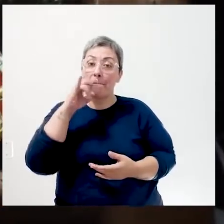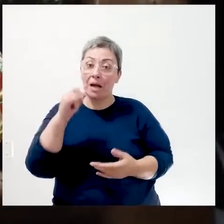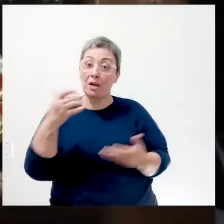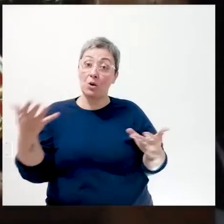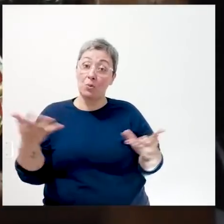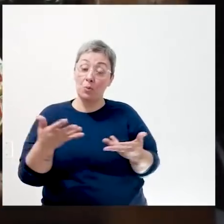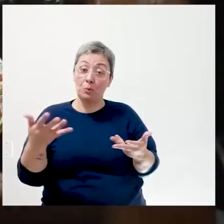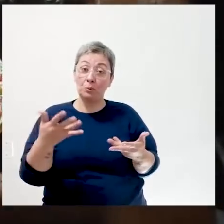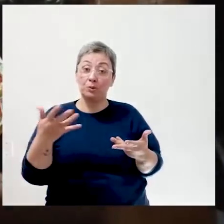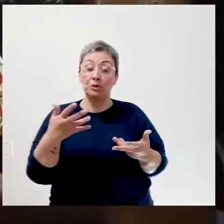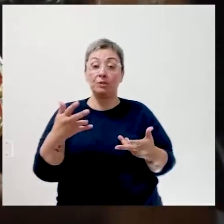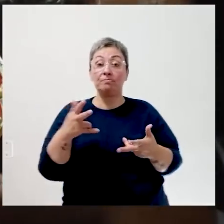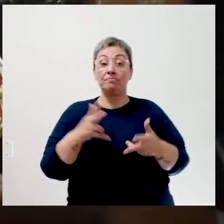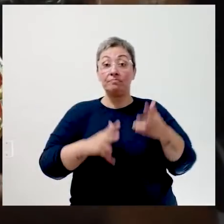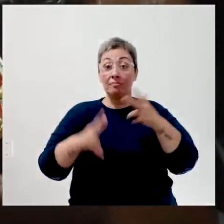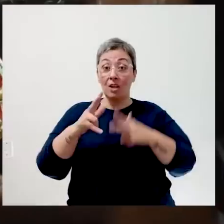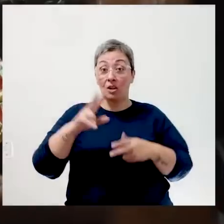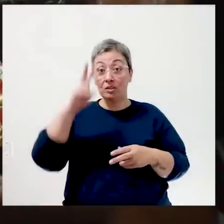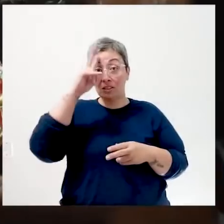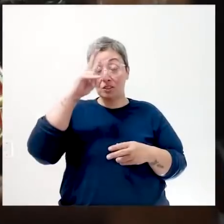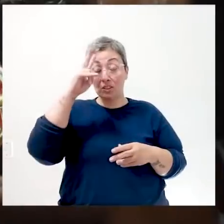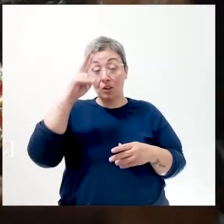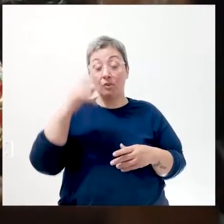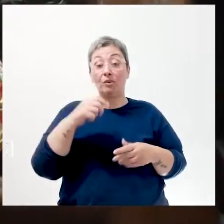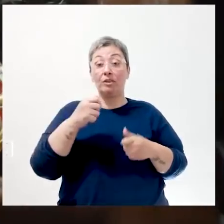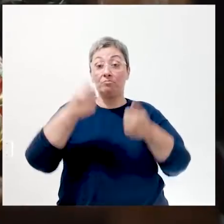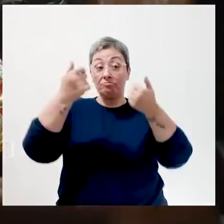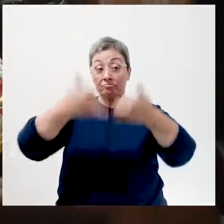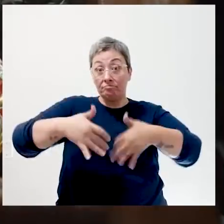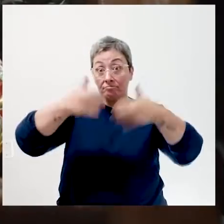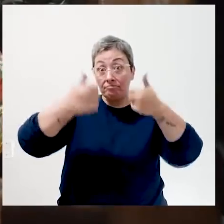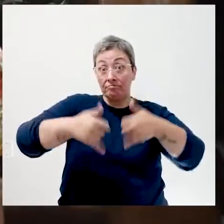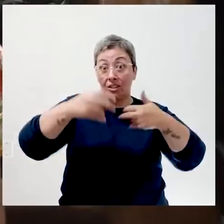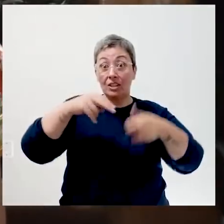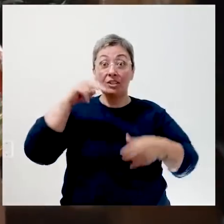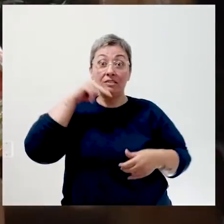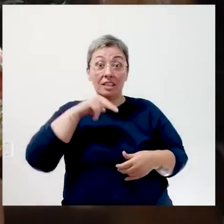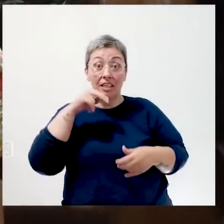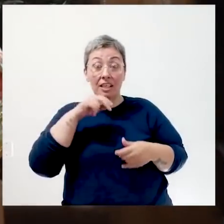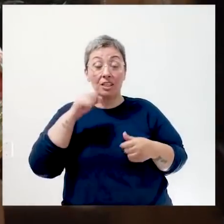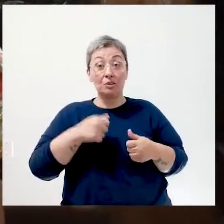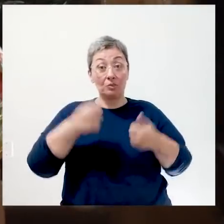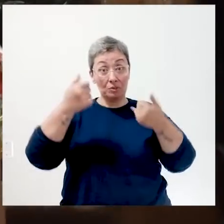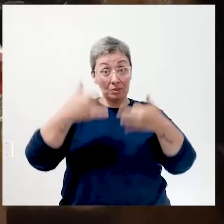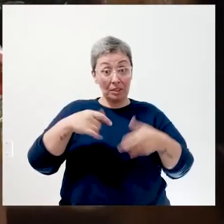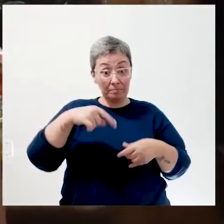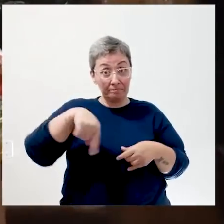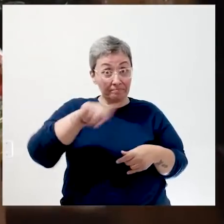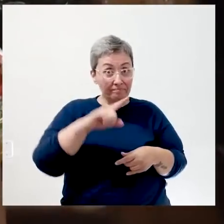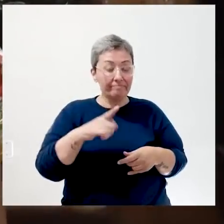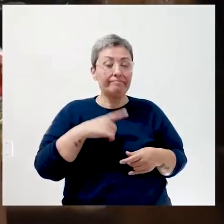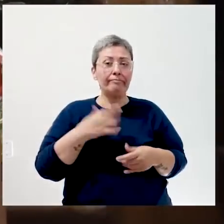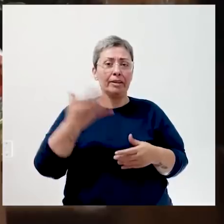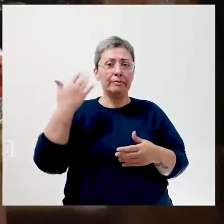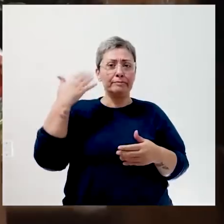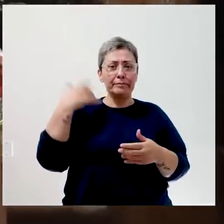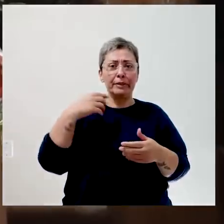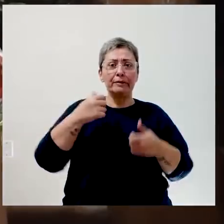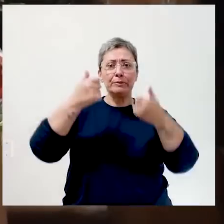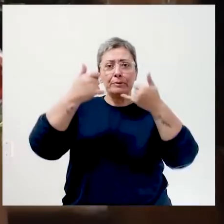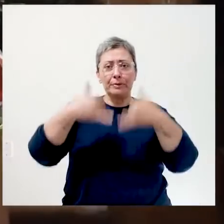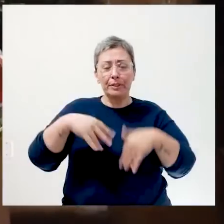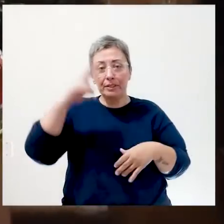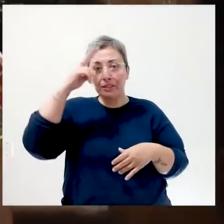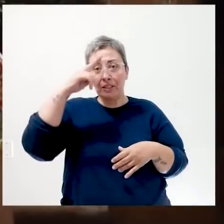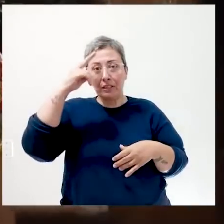O meu pai hoje conta a história para os seus netos e eu vou contar para vocês. Esses dias ele estava contando essa